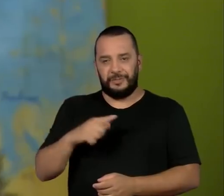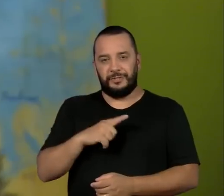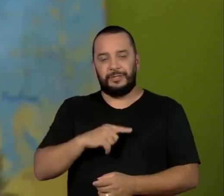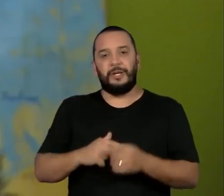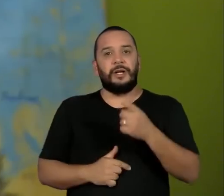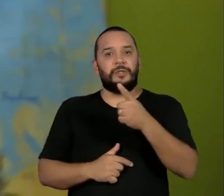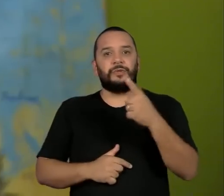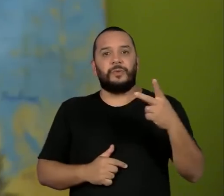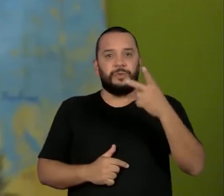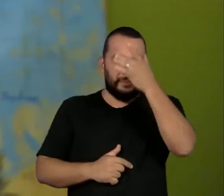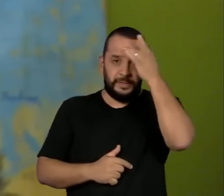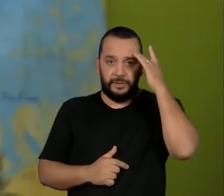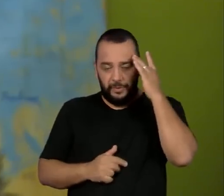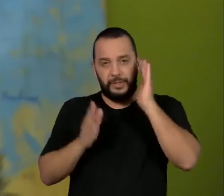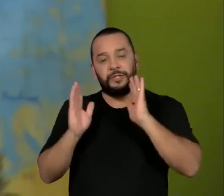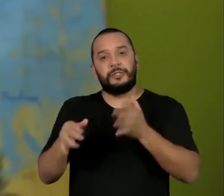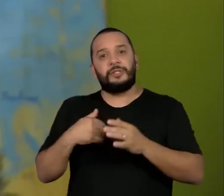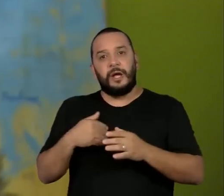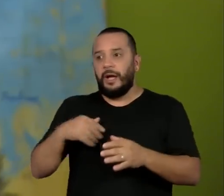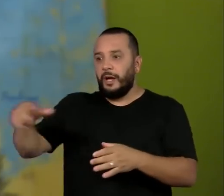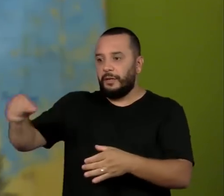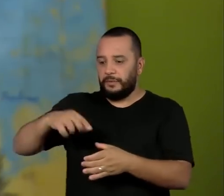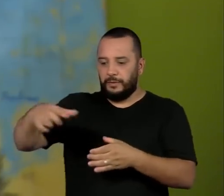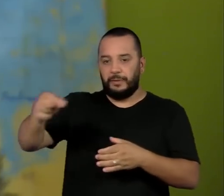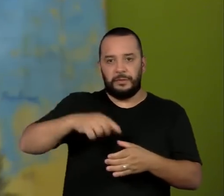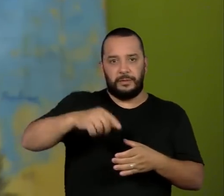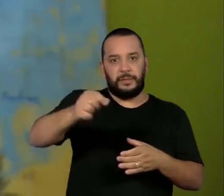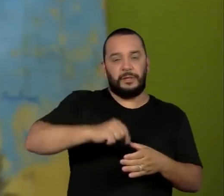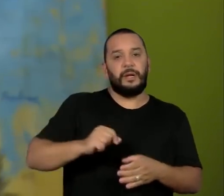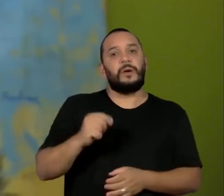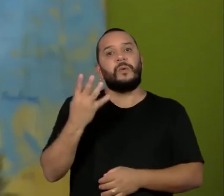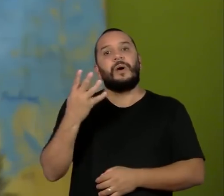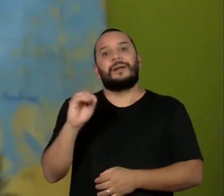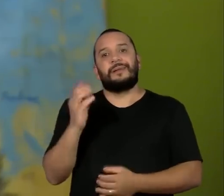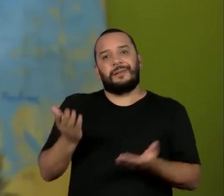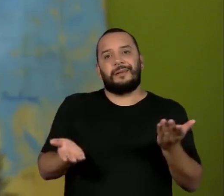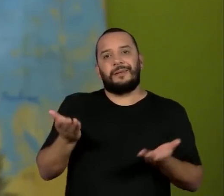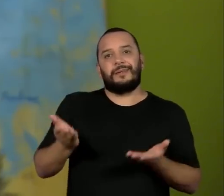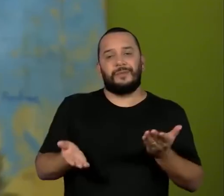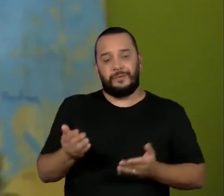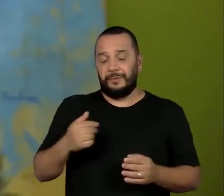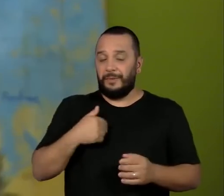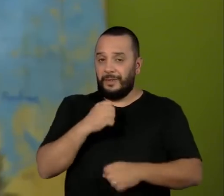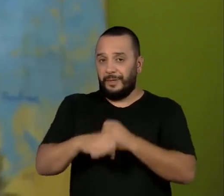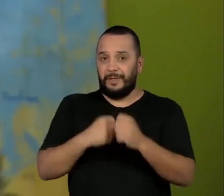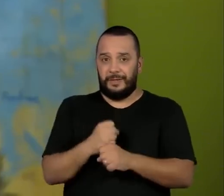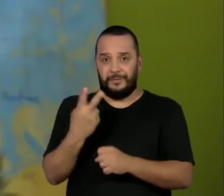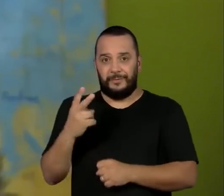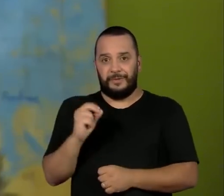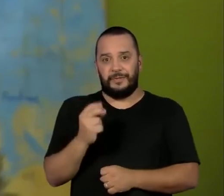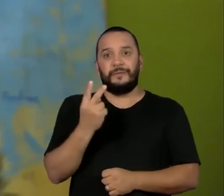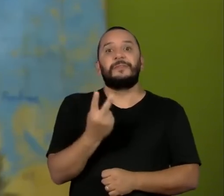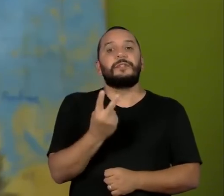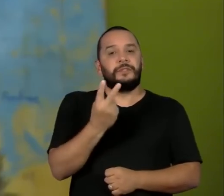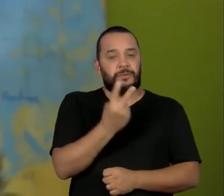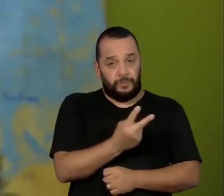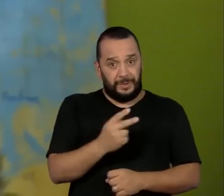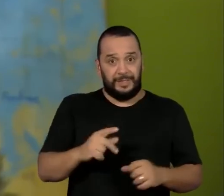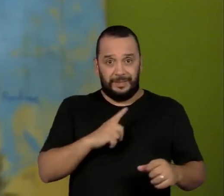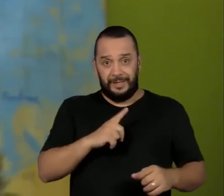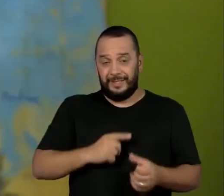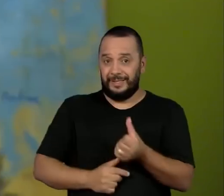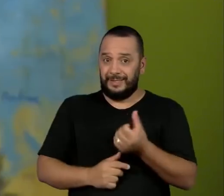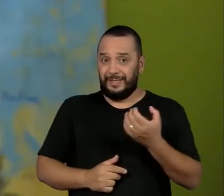pessoas que coletaram 40 quilos de semente. Em 2022, houve um salto. 60 mulheres